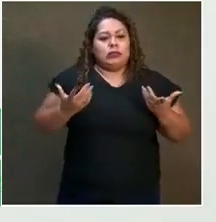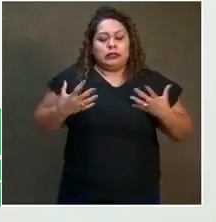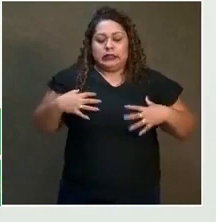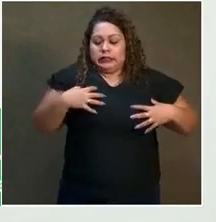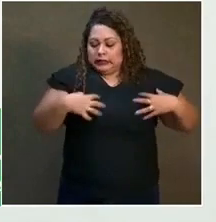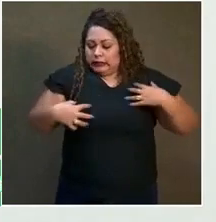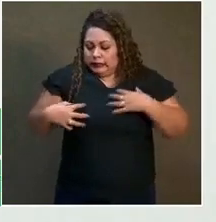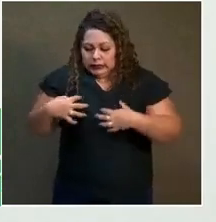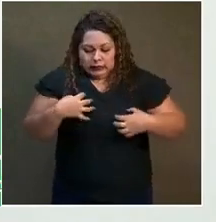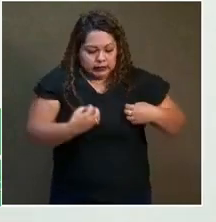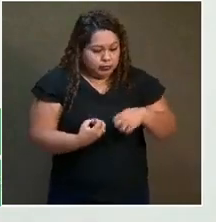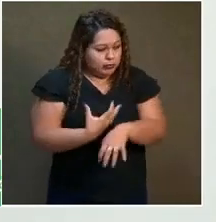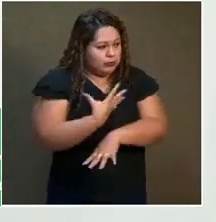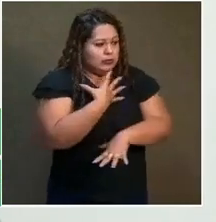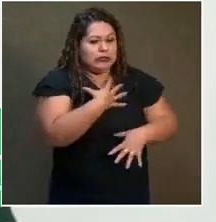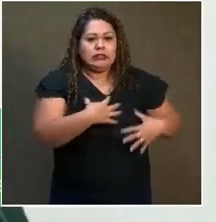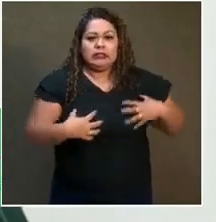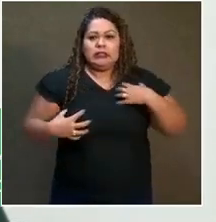as emoções?